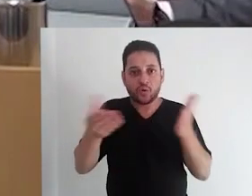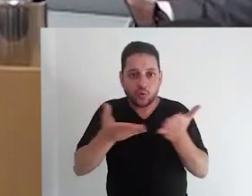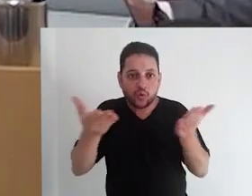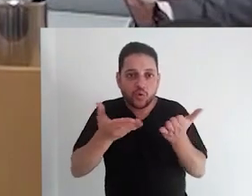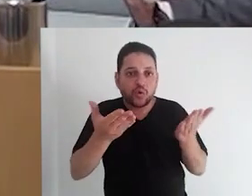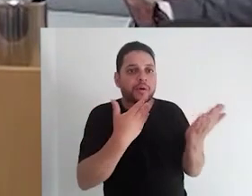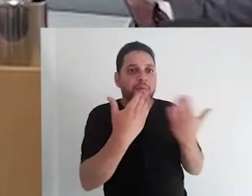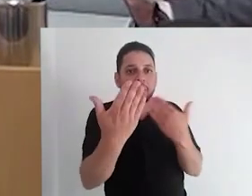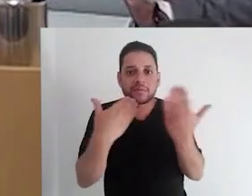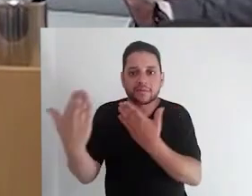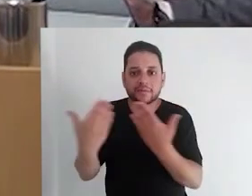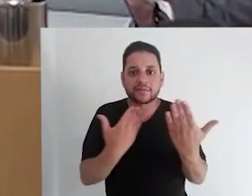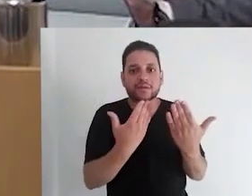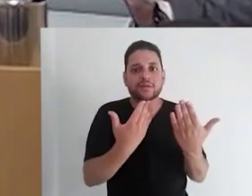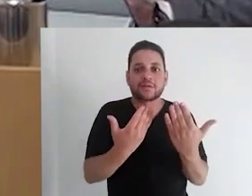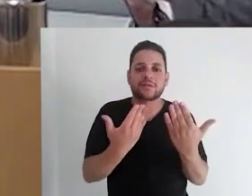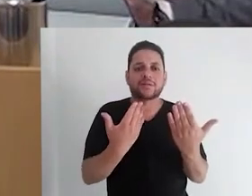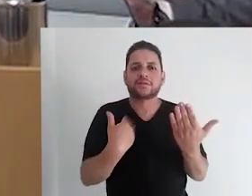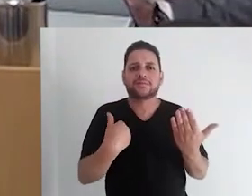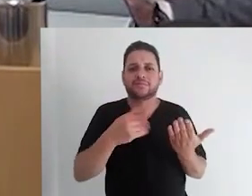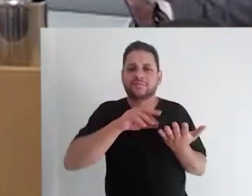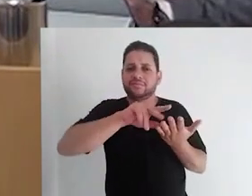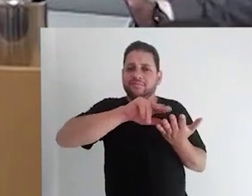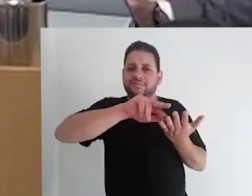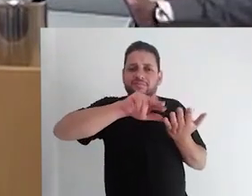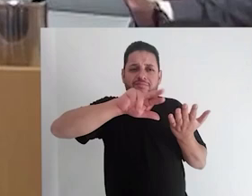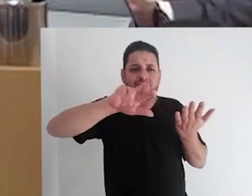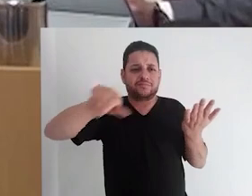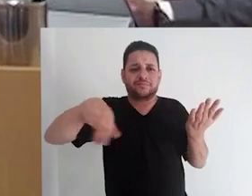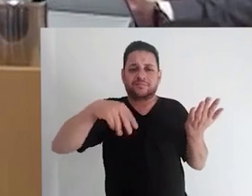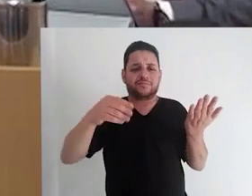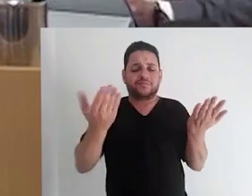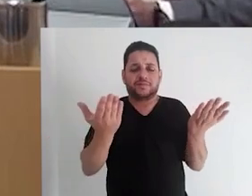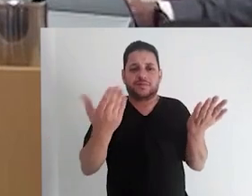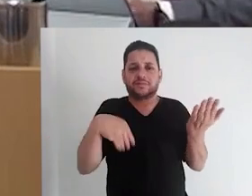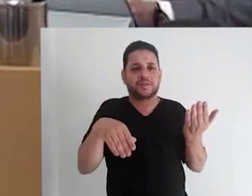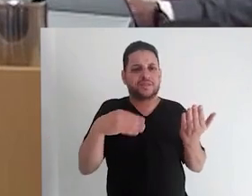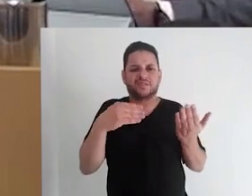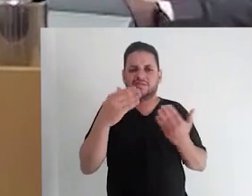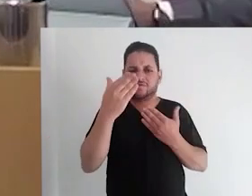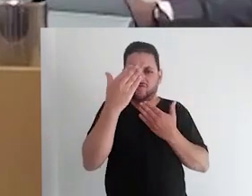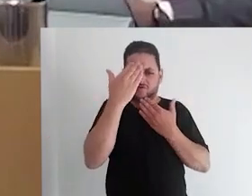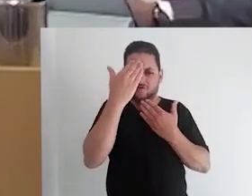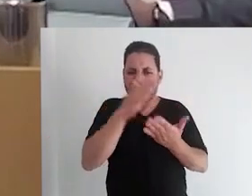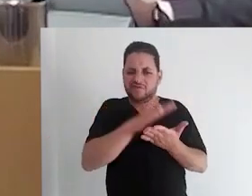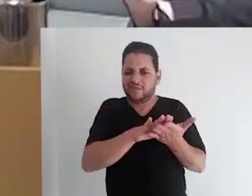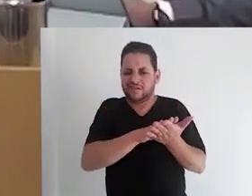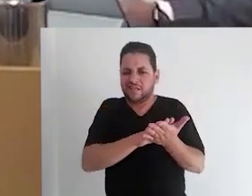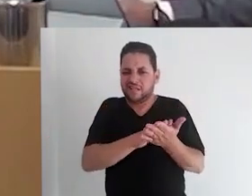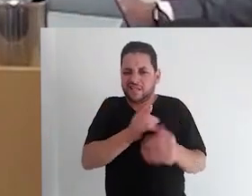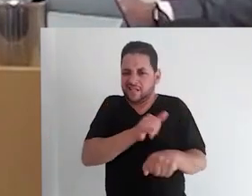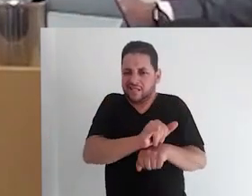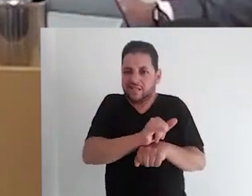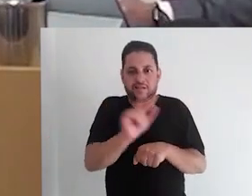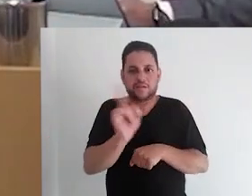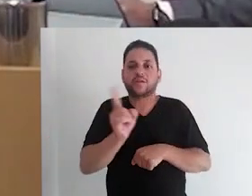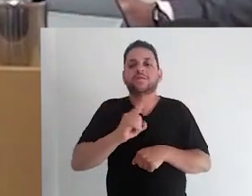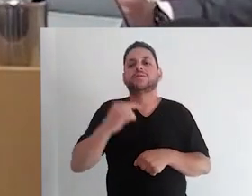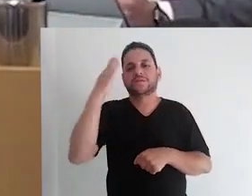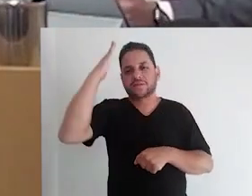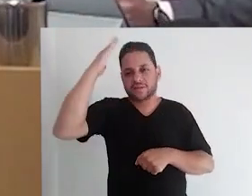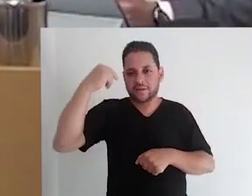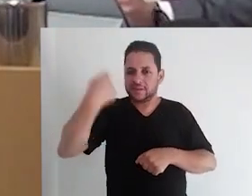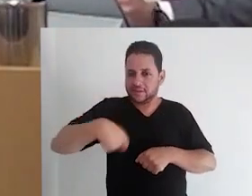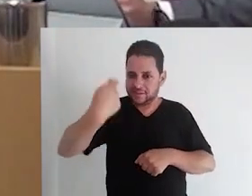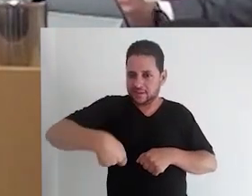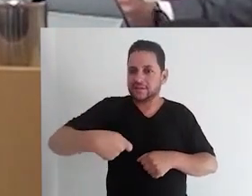senhores. A gente pode ser muita coisa na vida, mas ingrato e desonesto não tem como, né? Então, a gente tem que reconhecer. Então, em